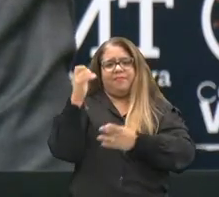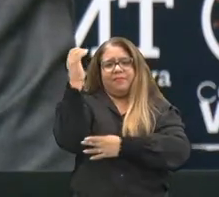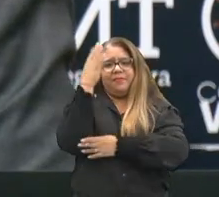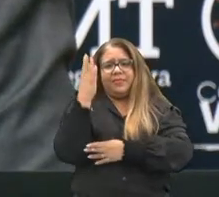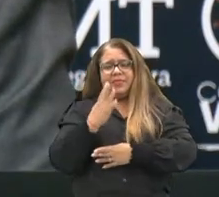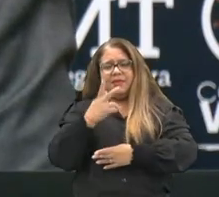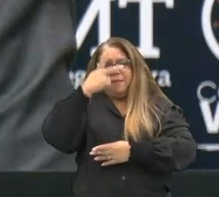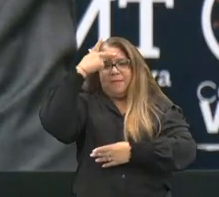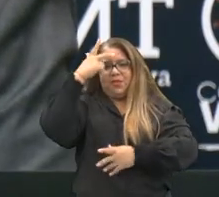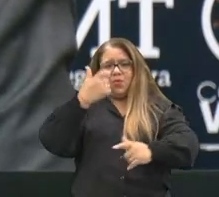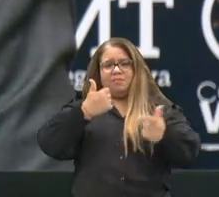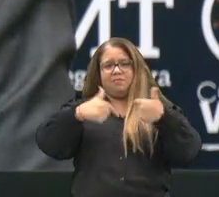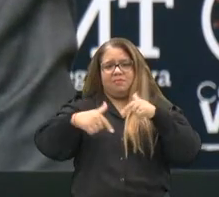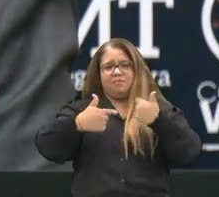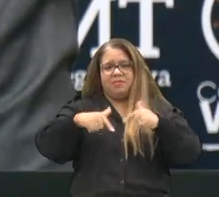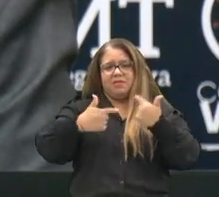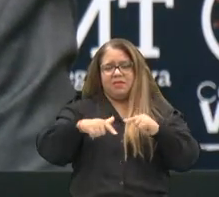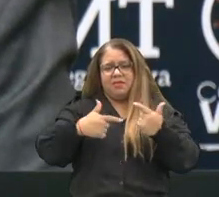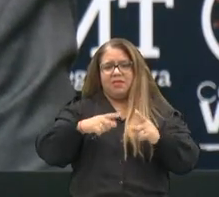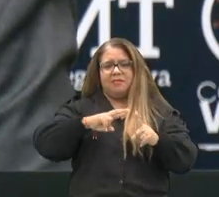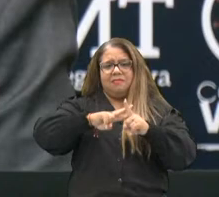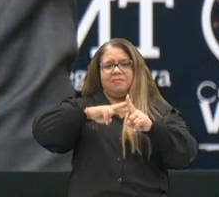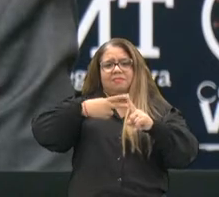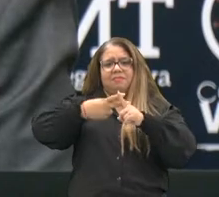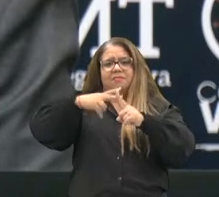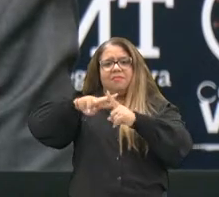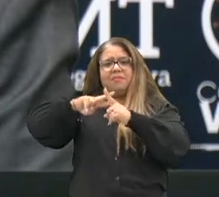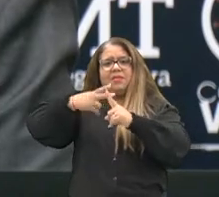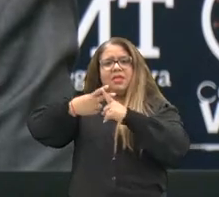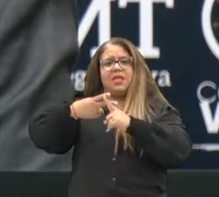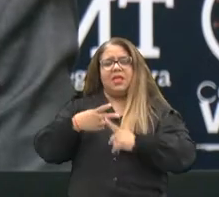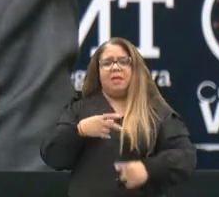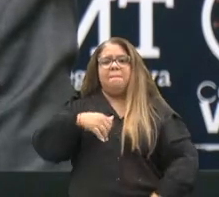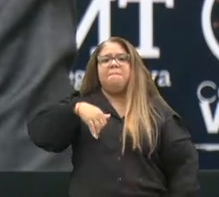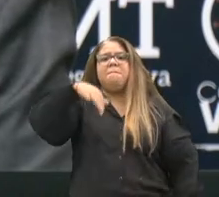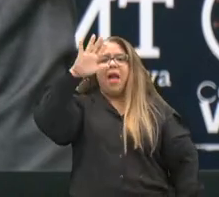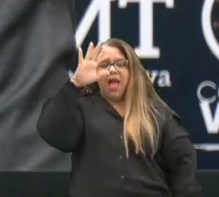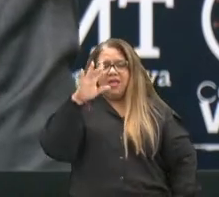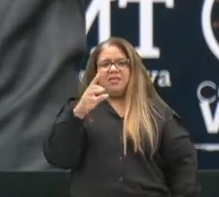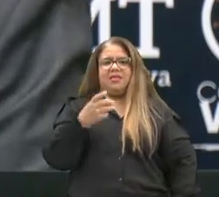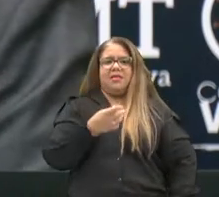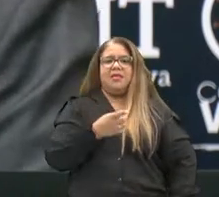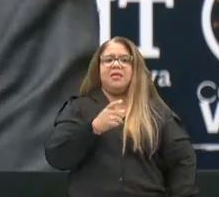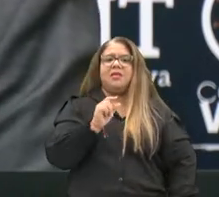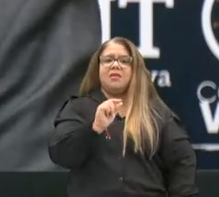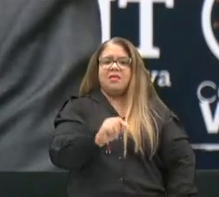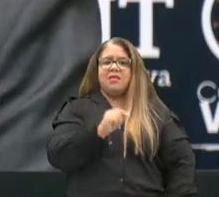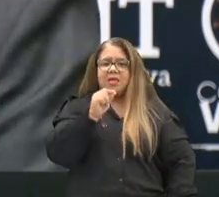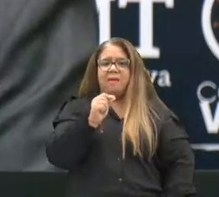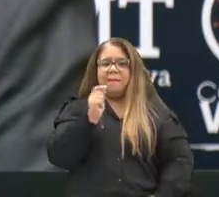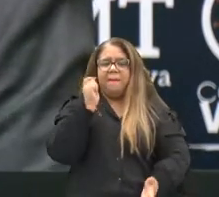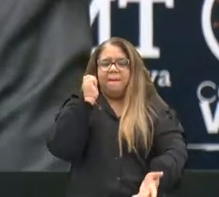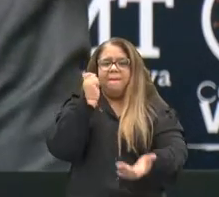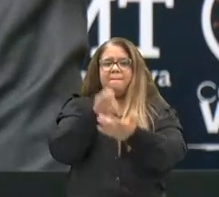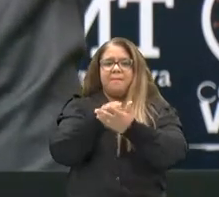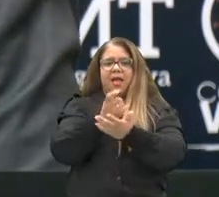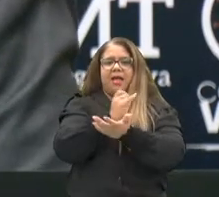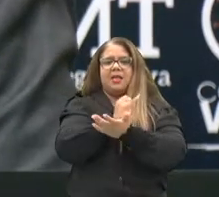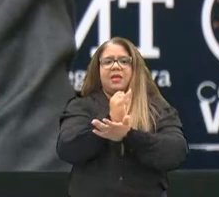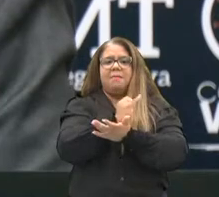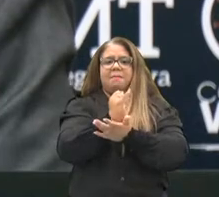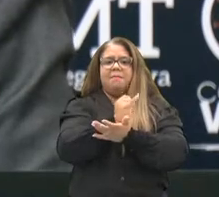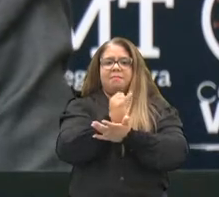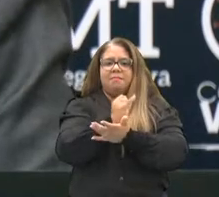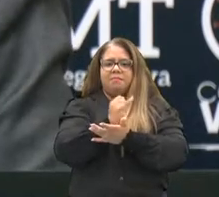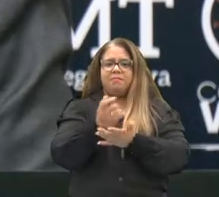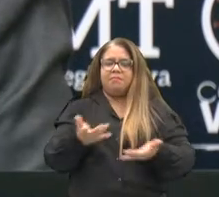trabalhador tem que trabalhar 156 dias, num total de 365 dias de um ano, apenas para